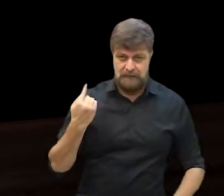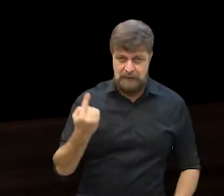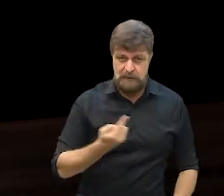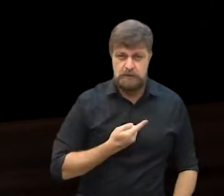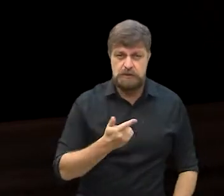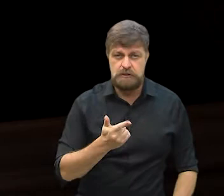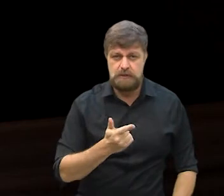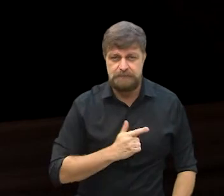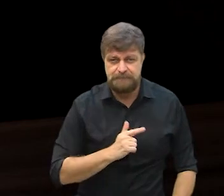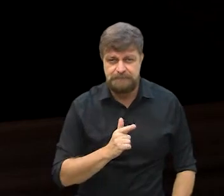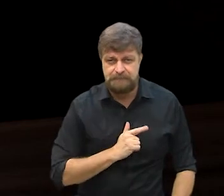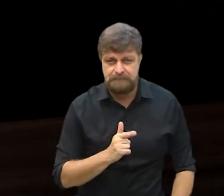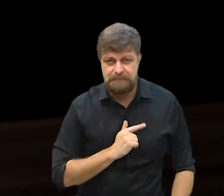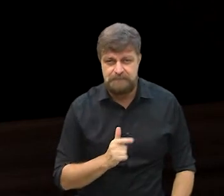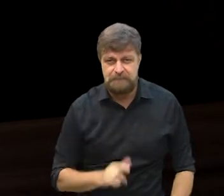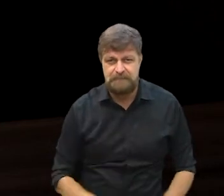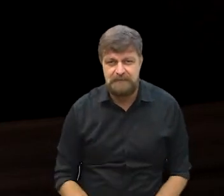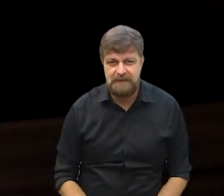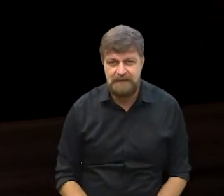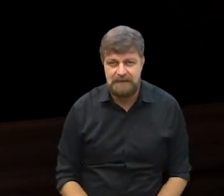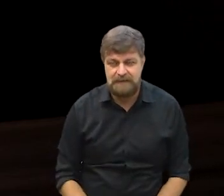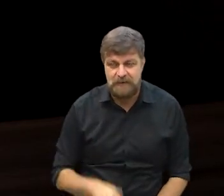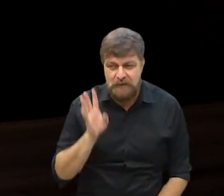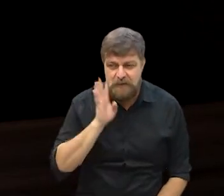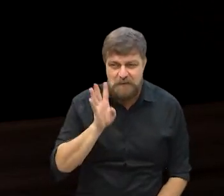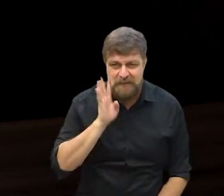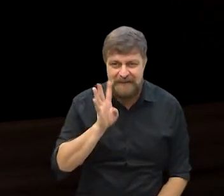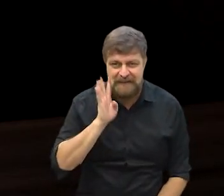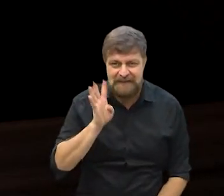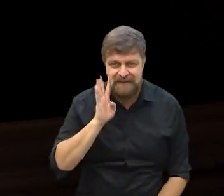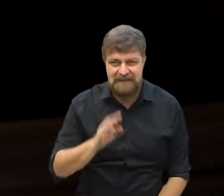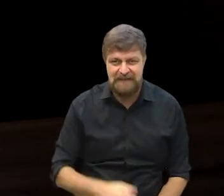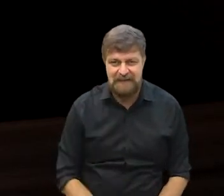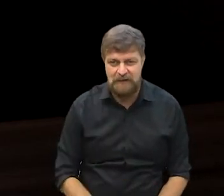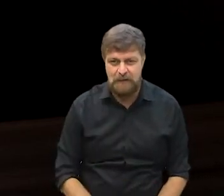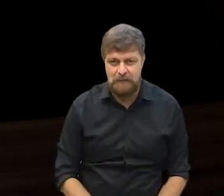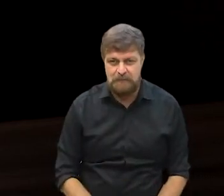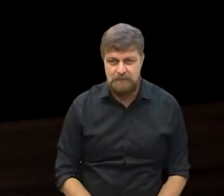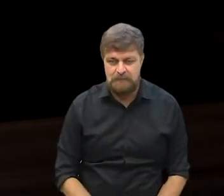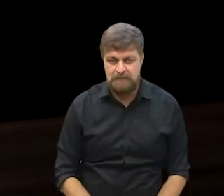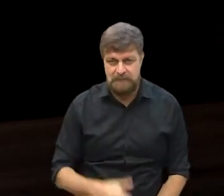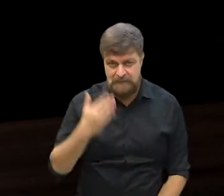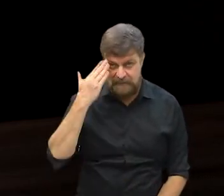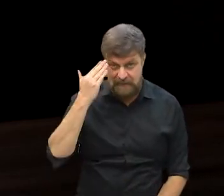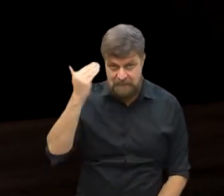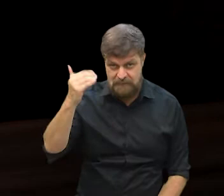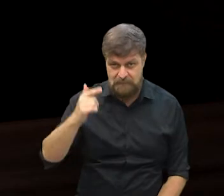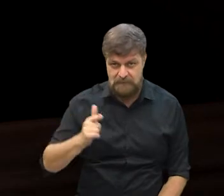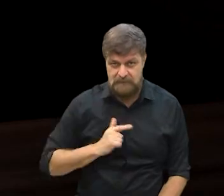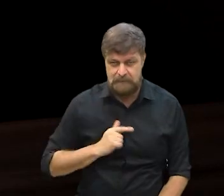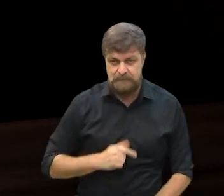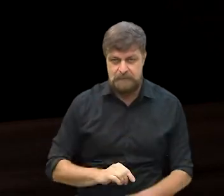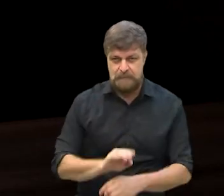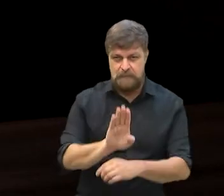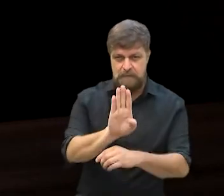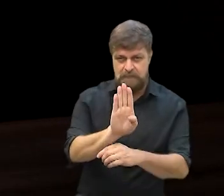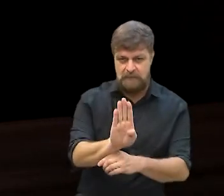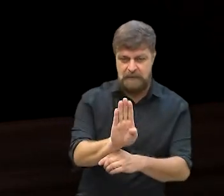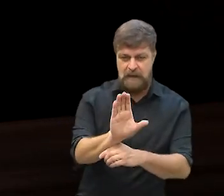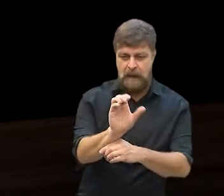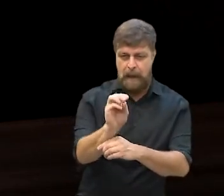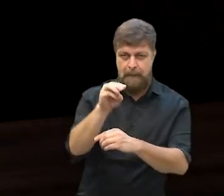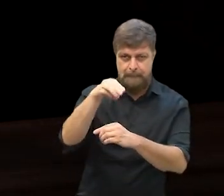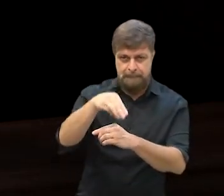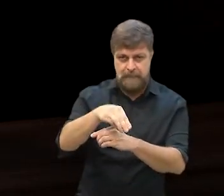gente tem aqui algo bem legal falando, que é bem conhecido, por exemplo, a Bambini. Parece